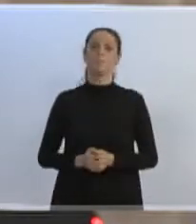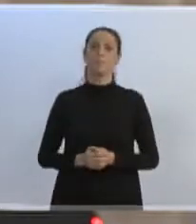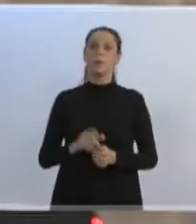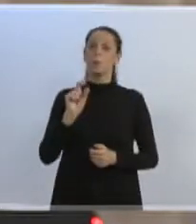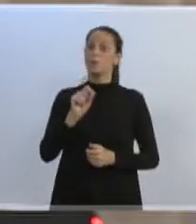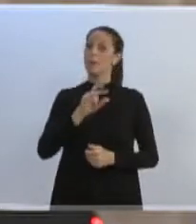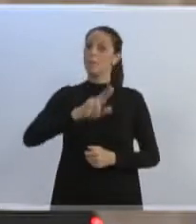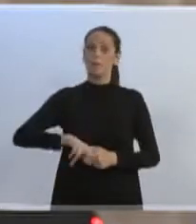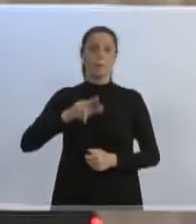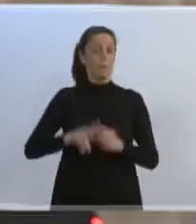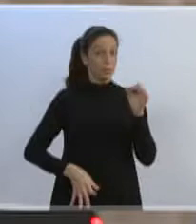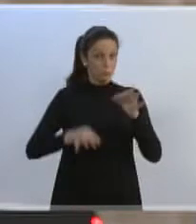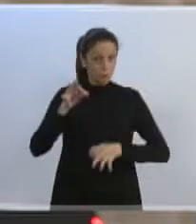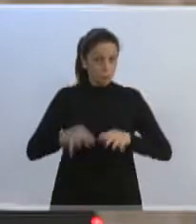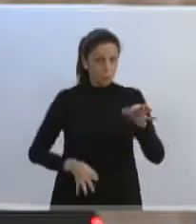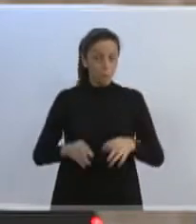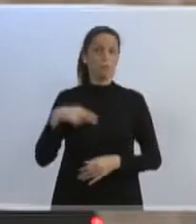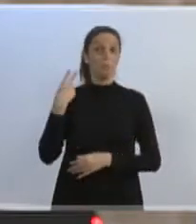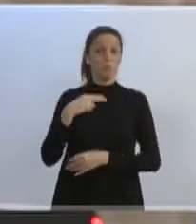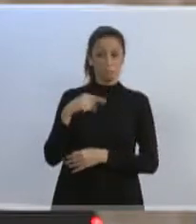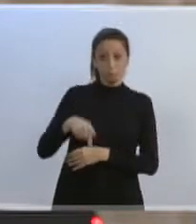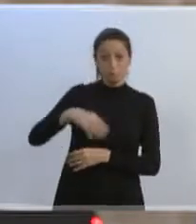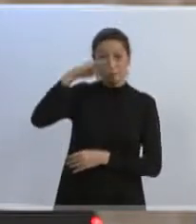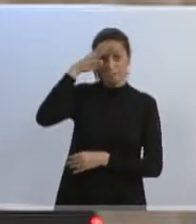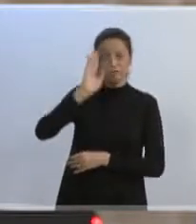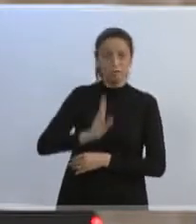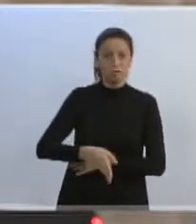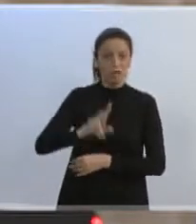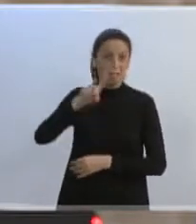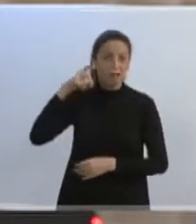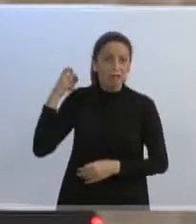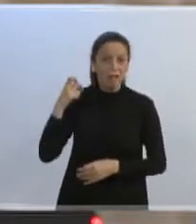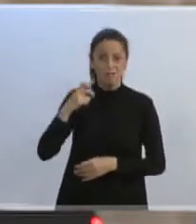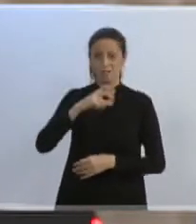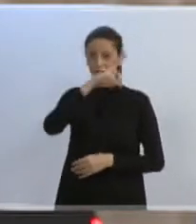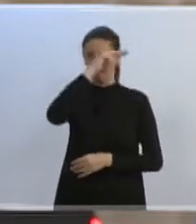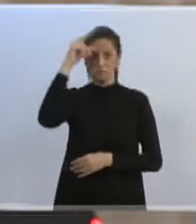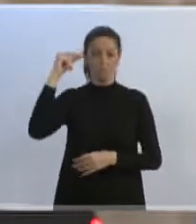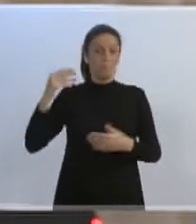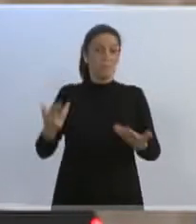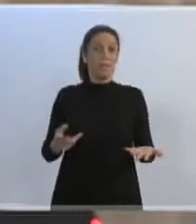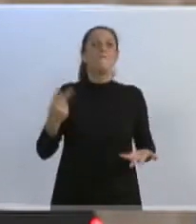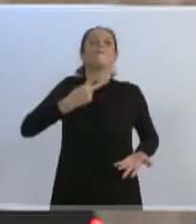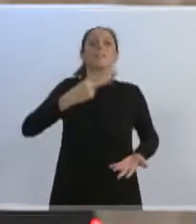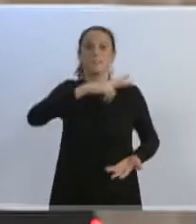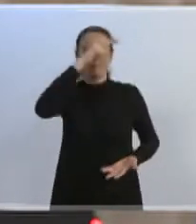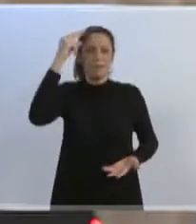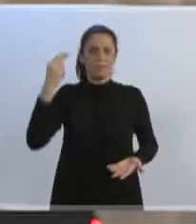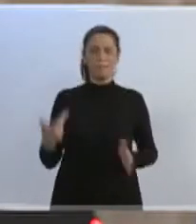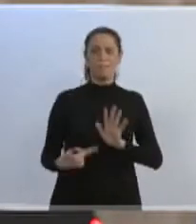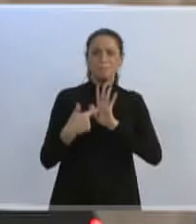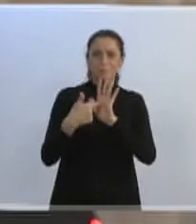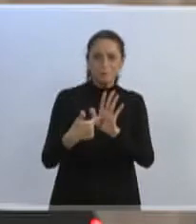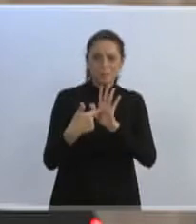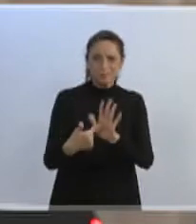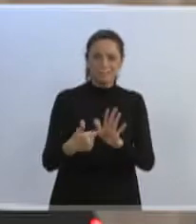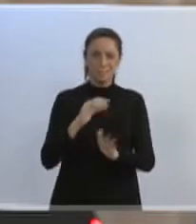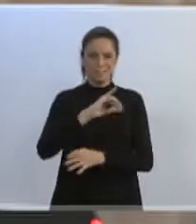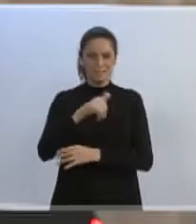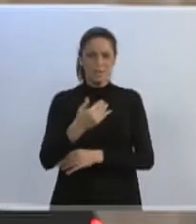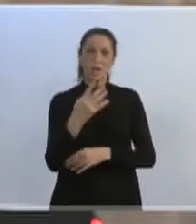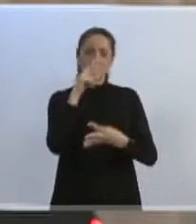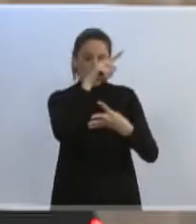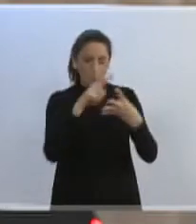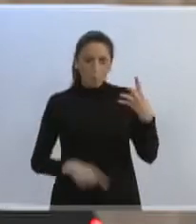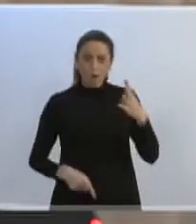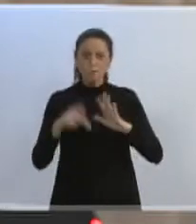não é justo, vereador Jovino, é um vereador que já passou por essa casa, que já foi vice-prefeito dessa cidade, apresentar numa mesma CCJ